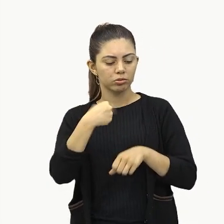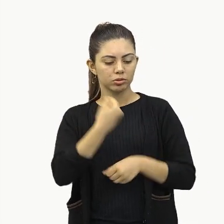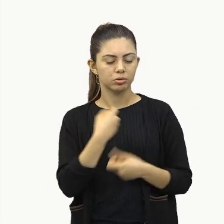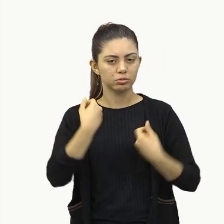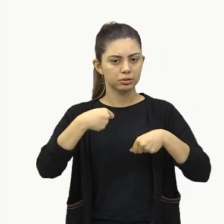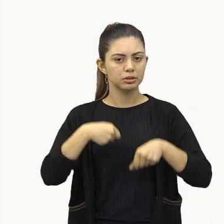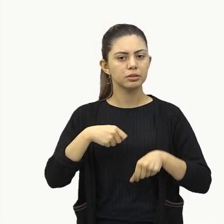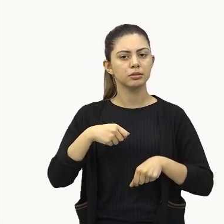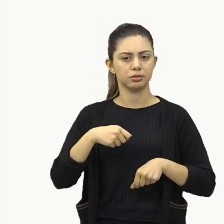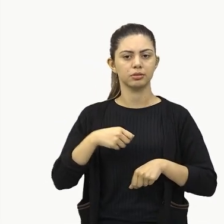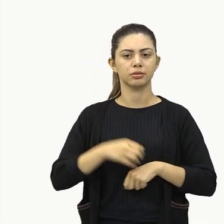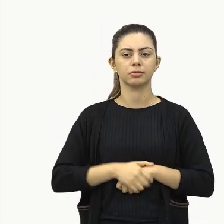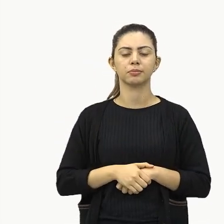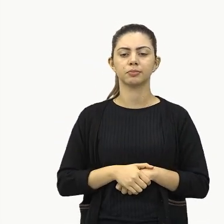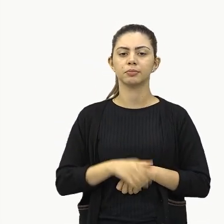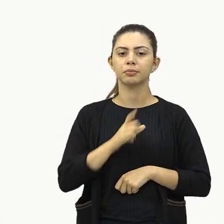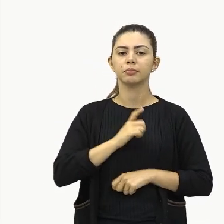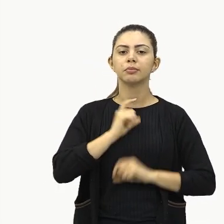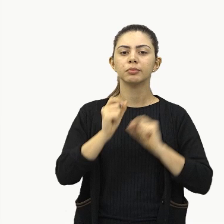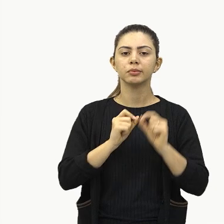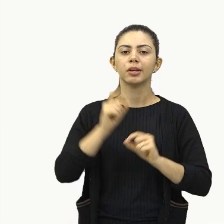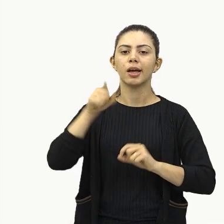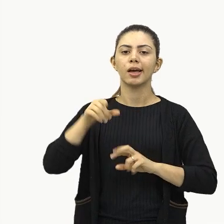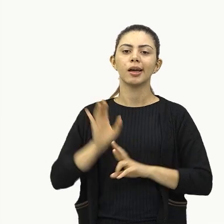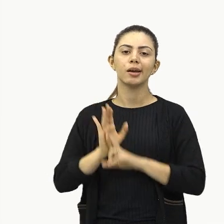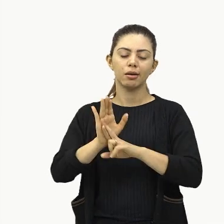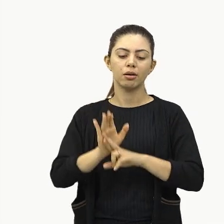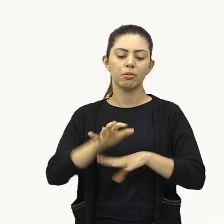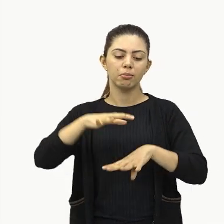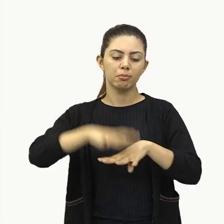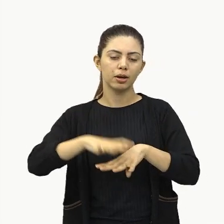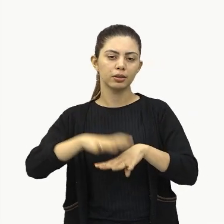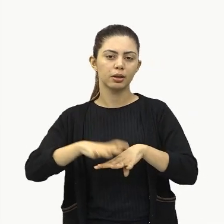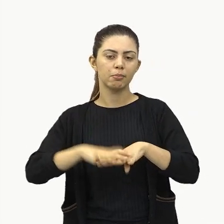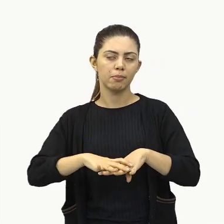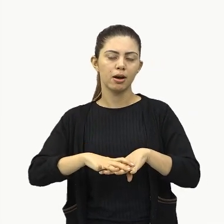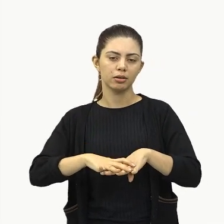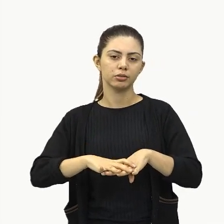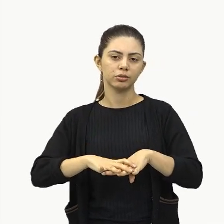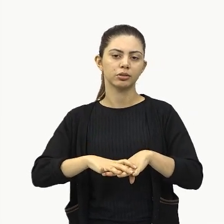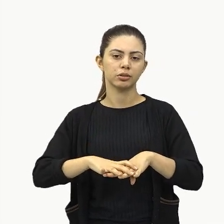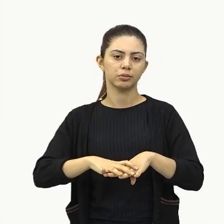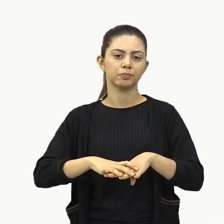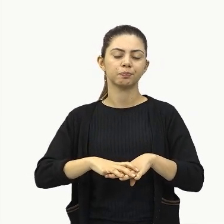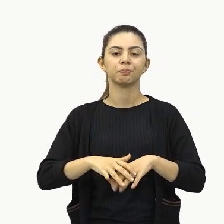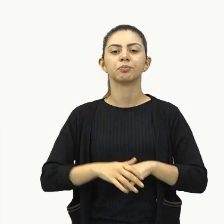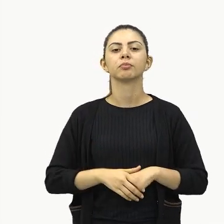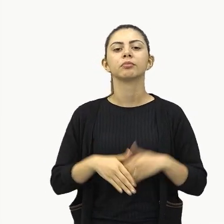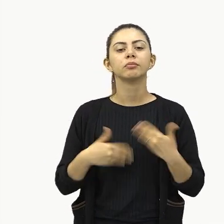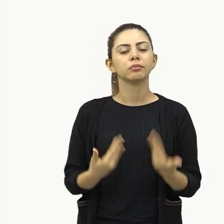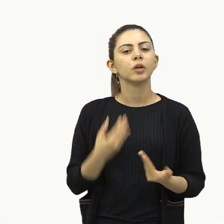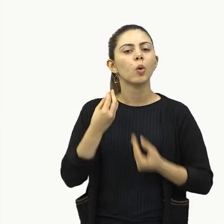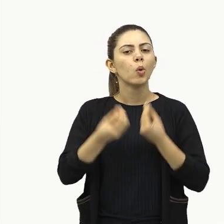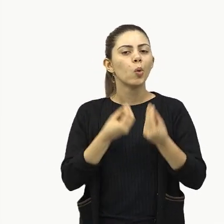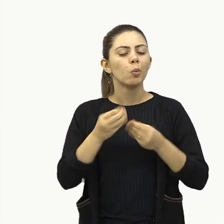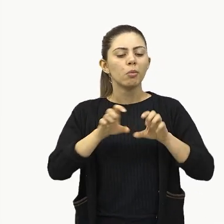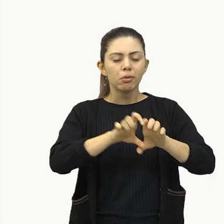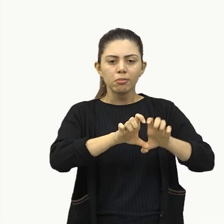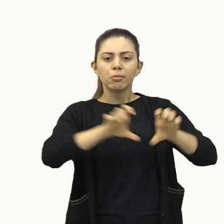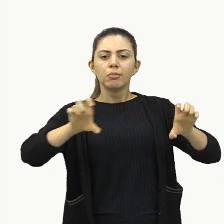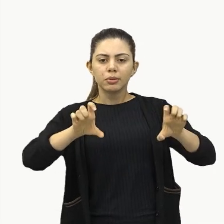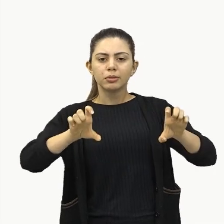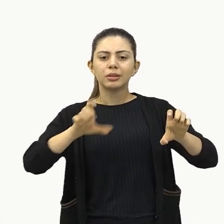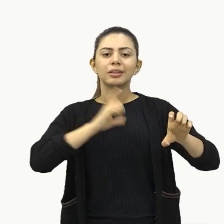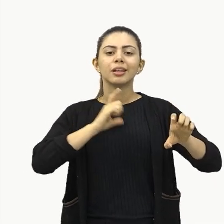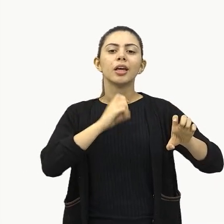vai expressar e vai representar matematicamente uma situação. Só que a expressão numérica, ela vai